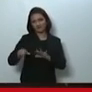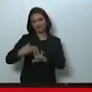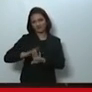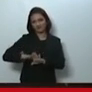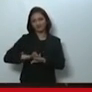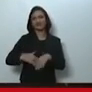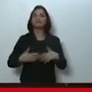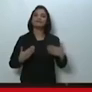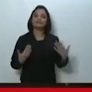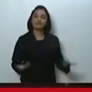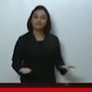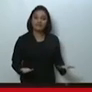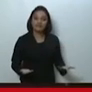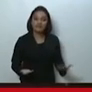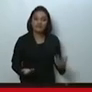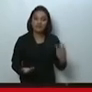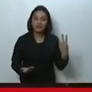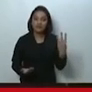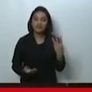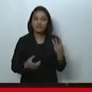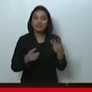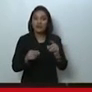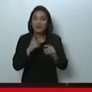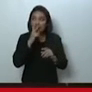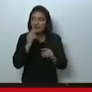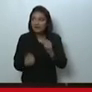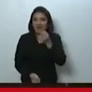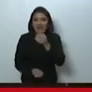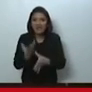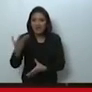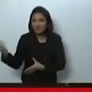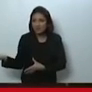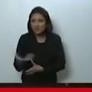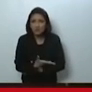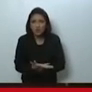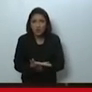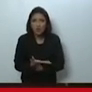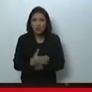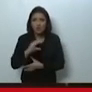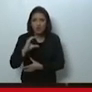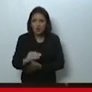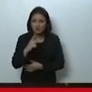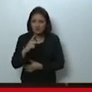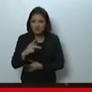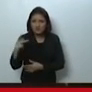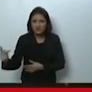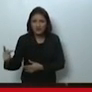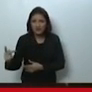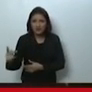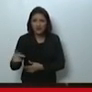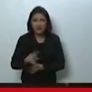e portanto de estavam fazendo um Código Processo Penal e não era de Curitiba era da Rússia